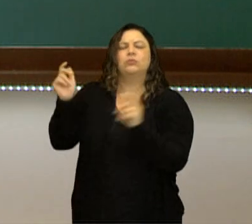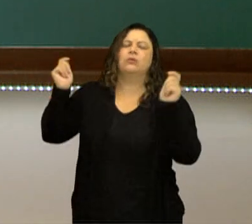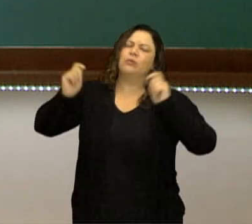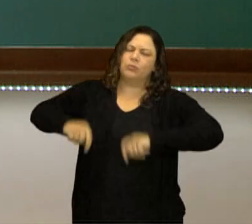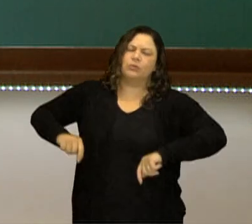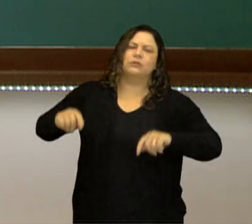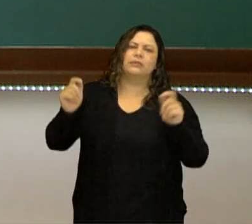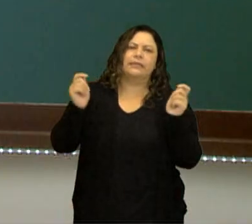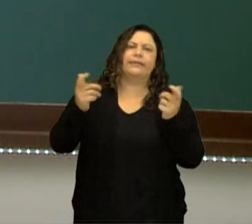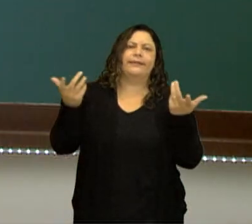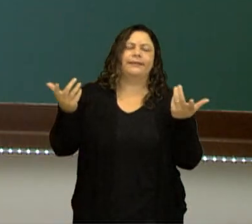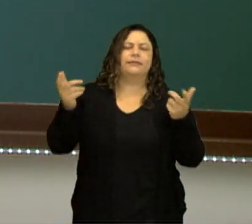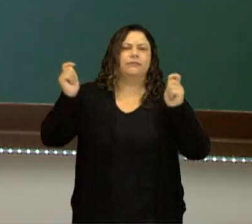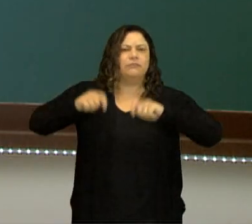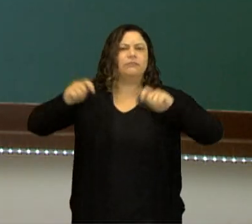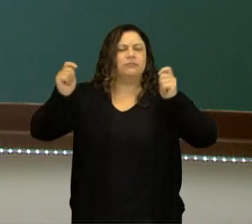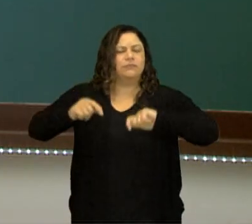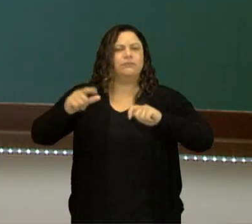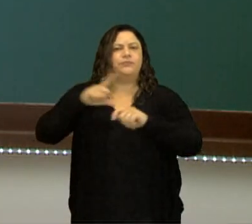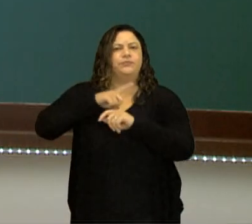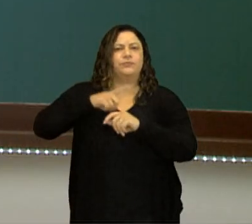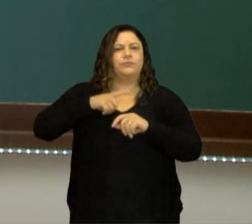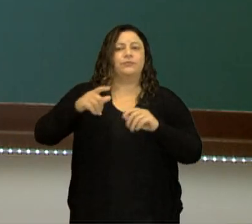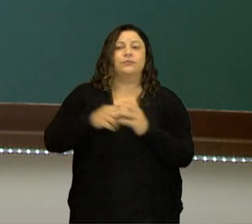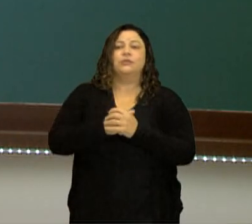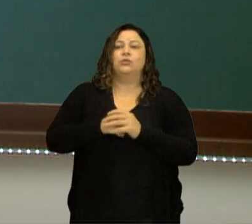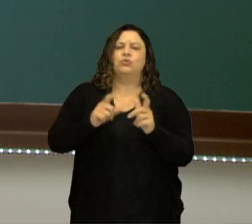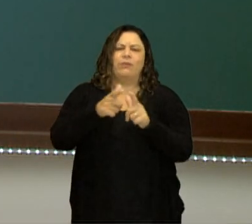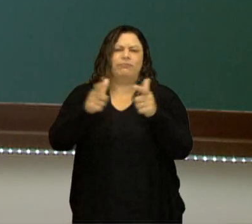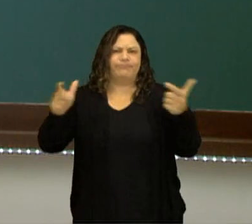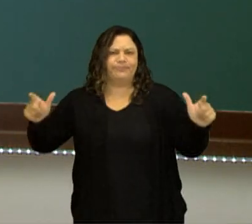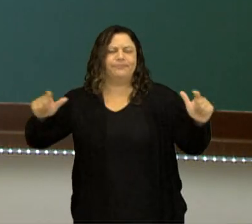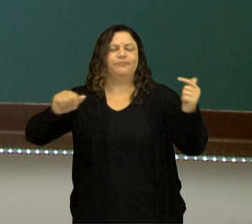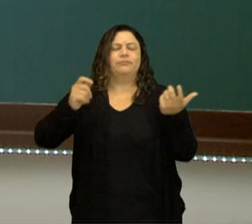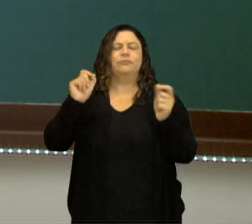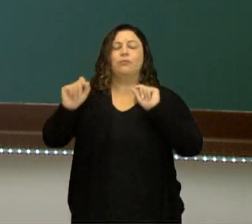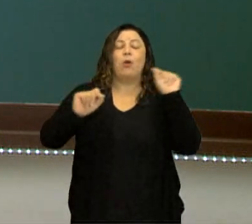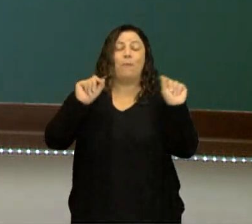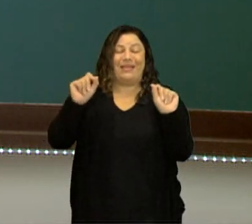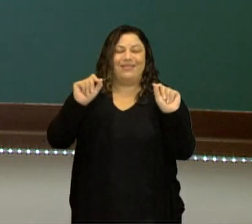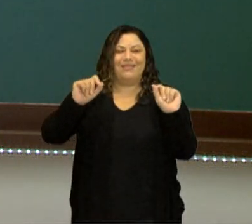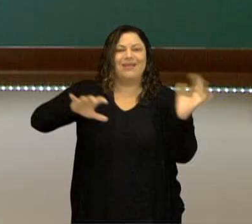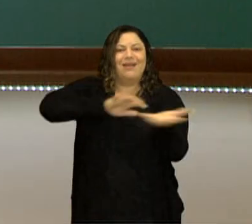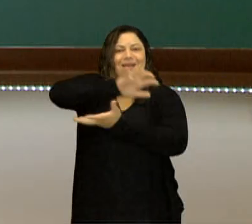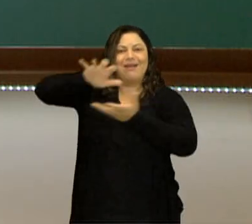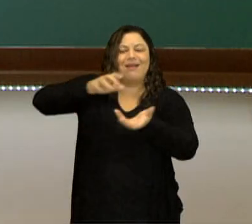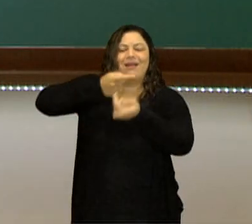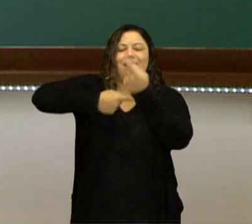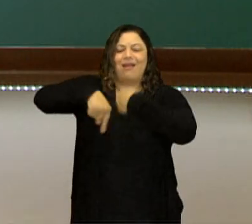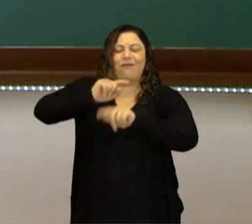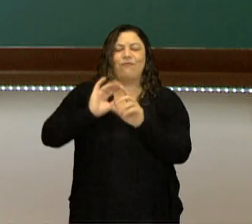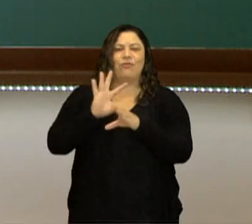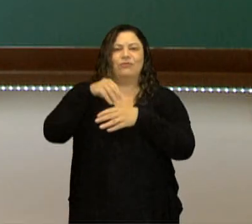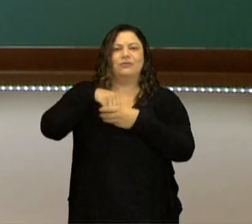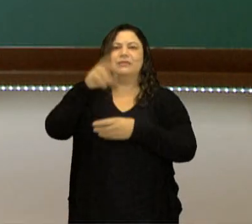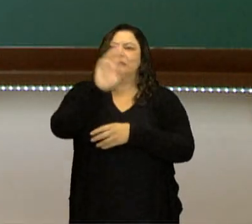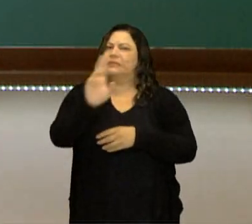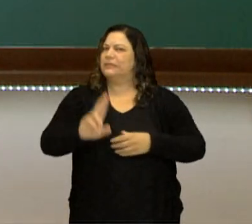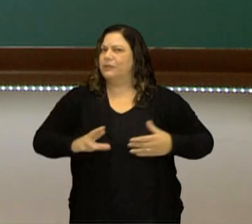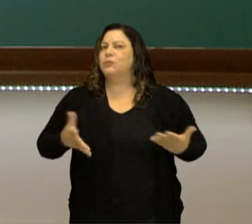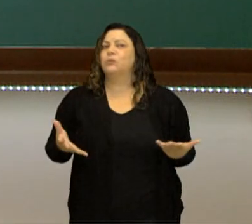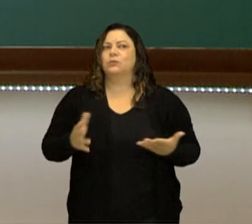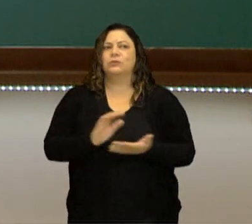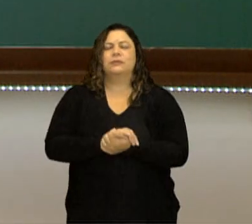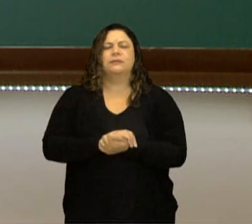a possibilidade de uma grande revolta dentro da Rússia. E aí, agora a gente fica pensando o